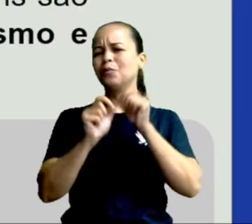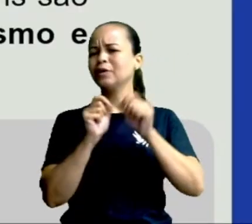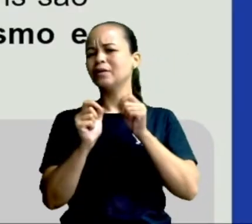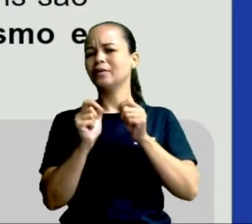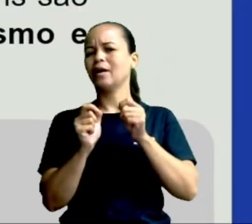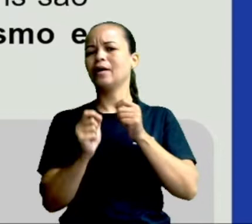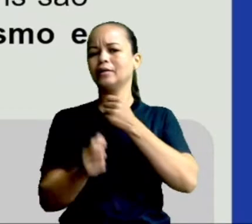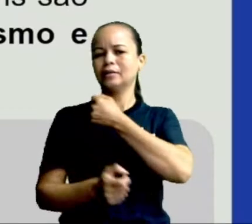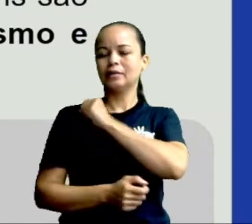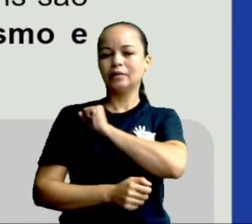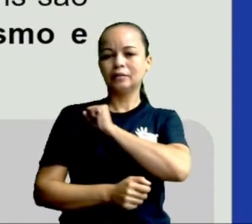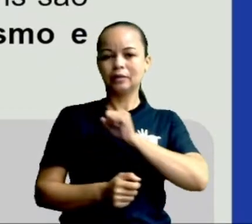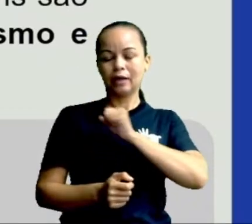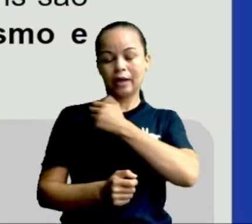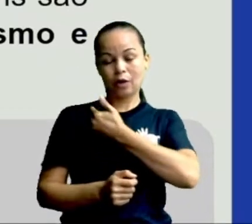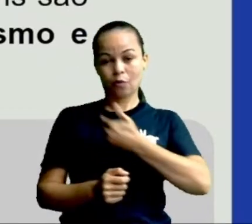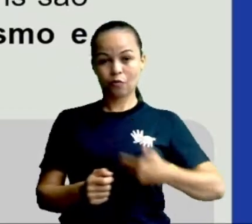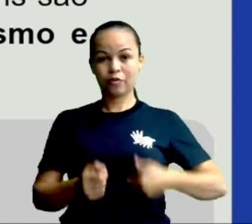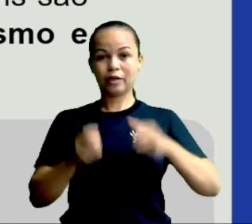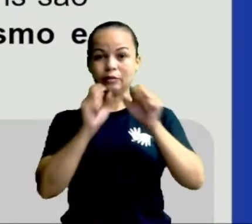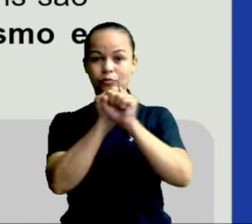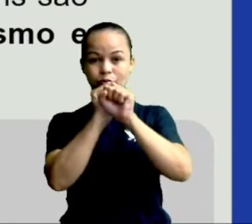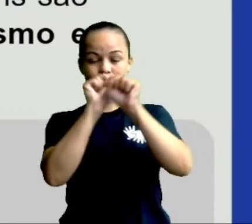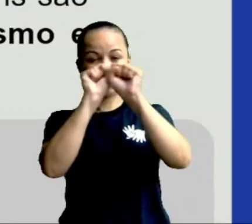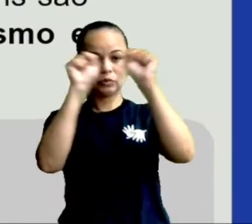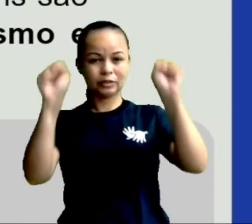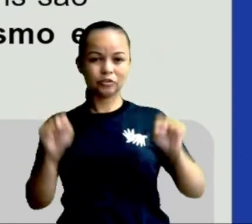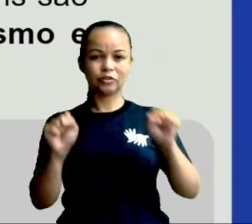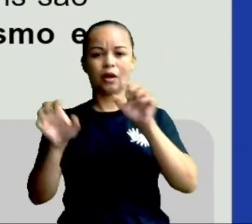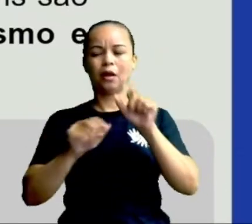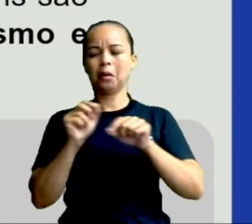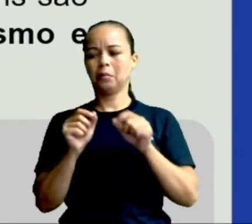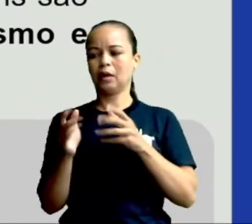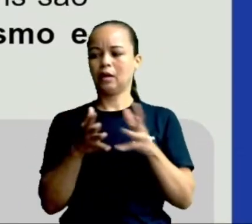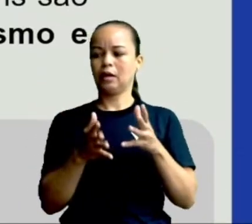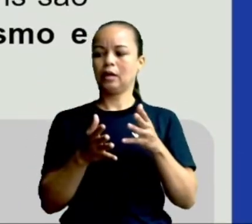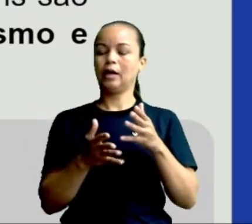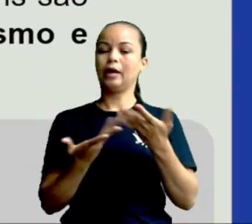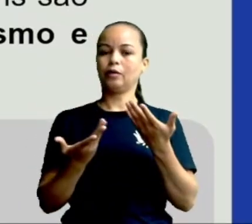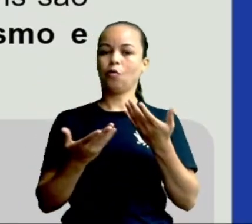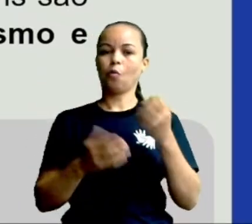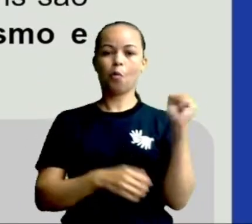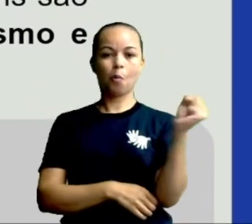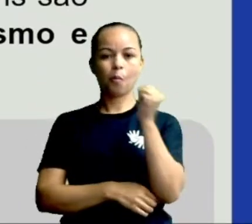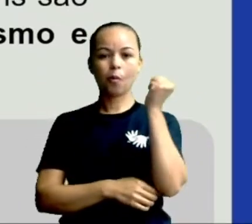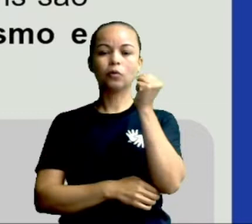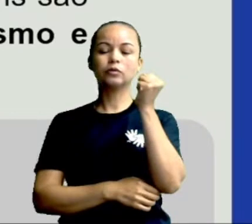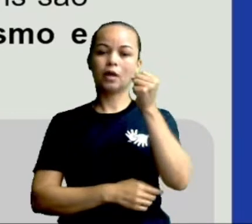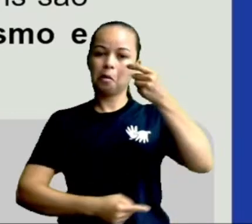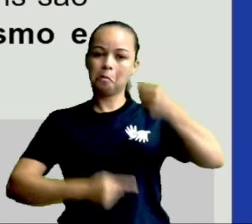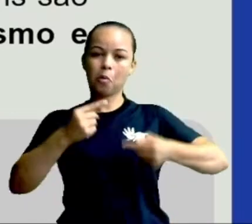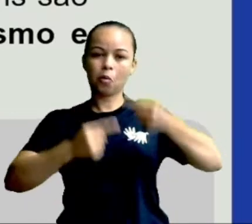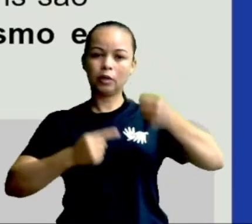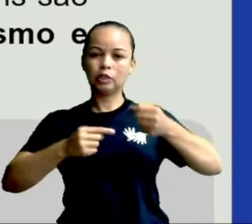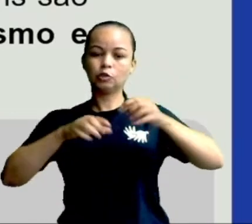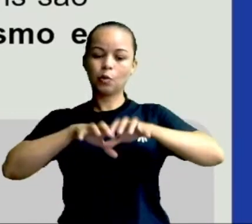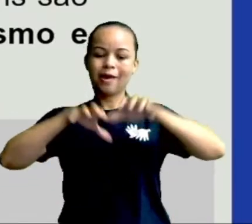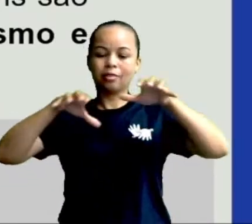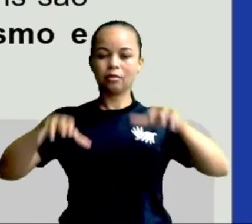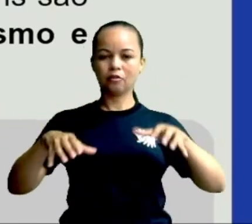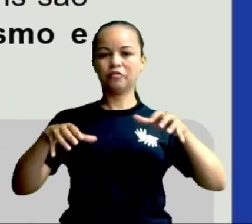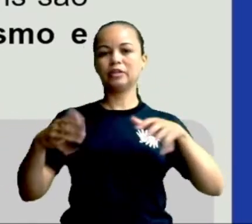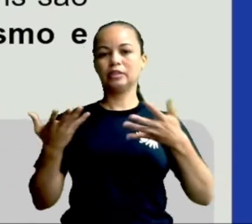sistema de governo Então se chama de governo é a maneira como o poder político é dividido e